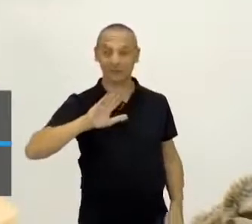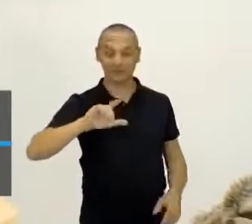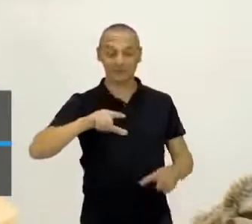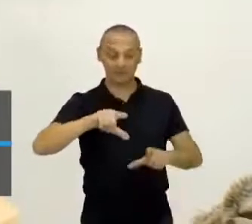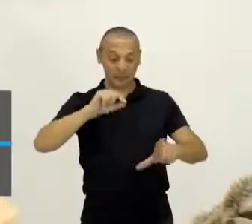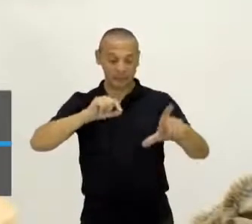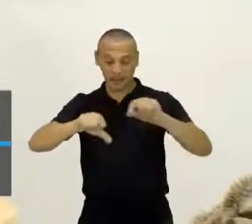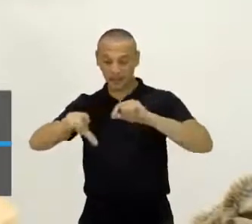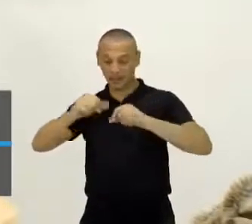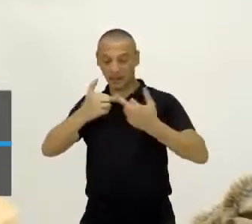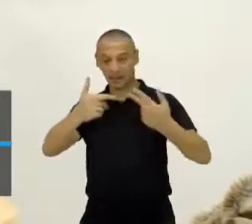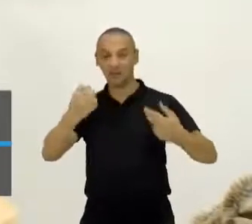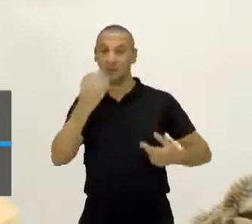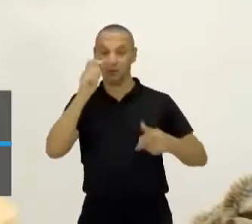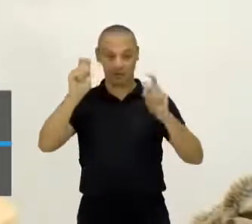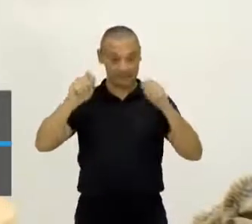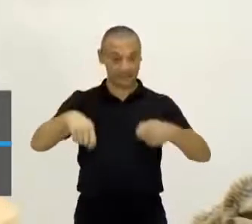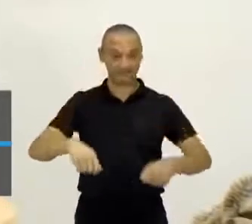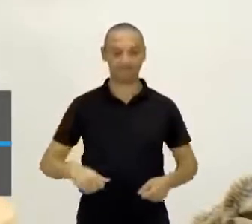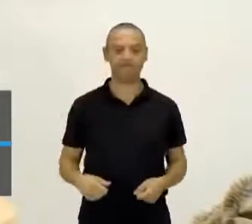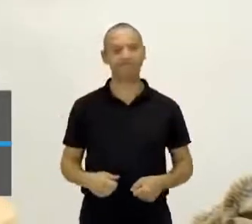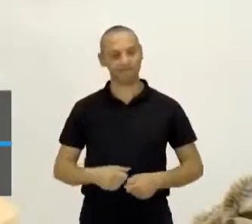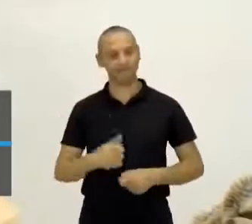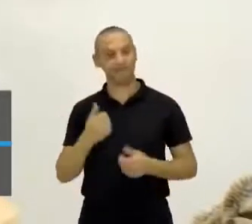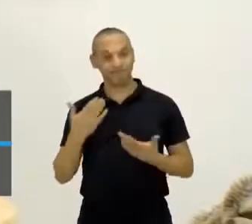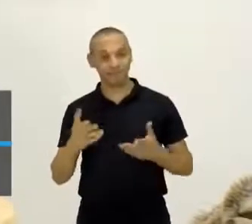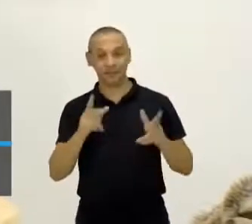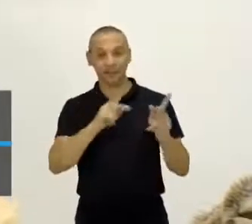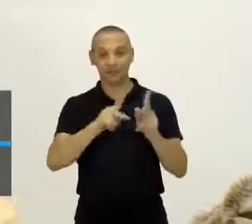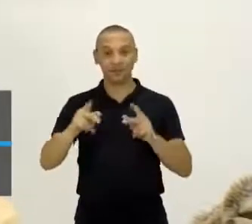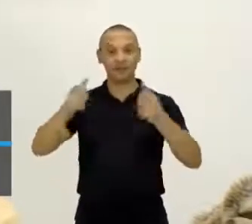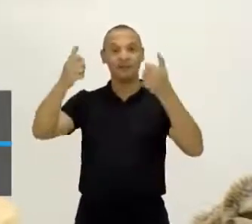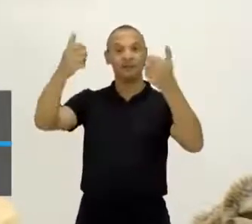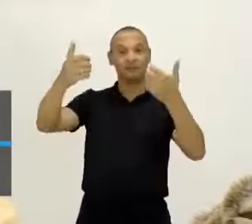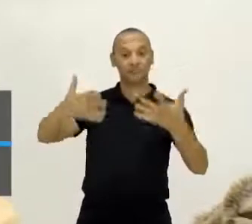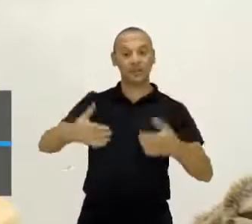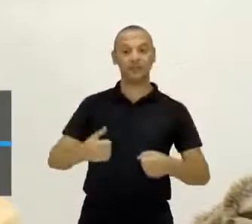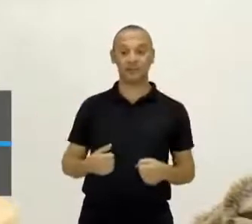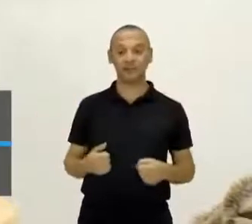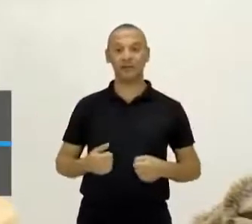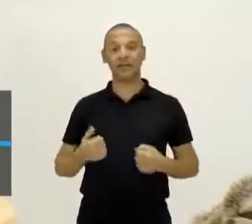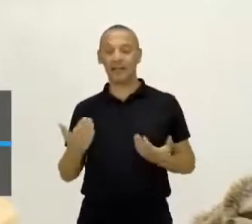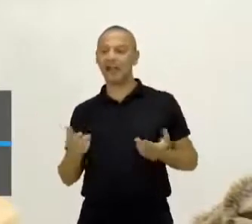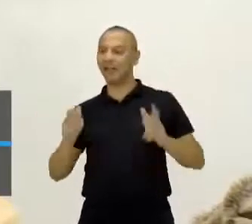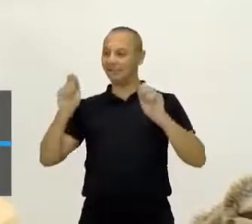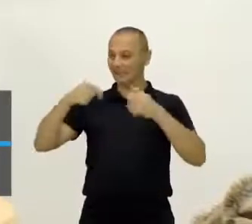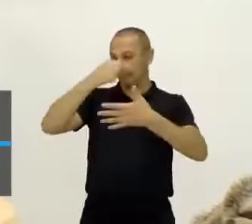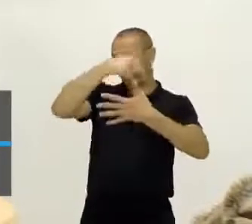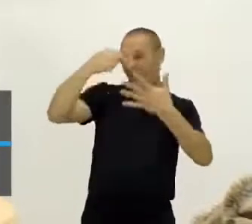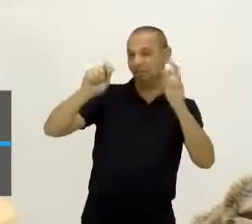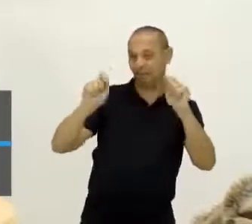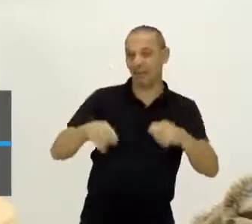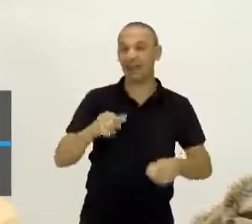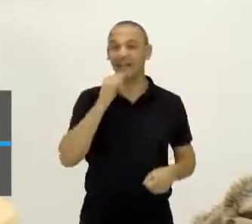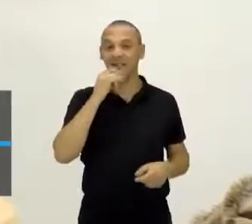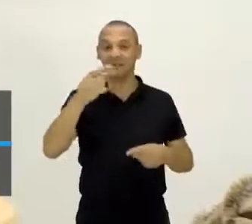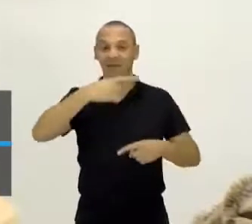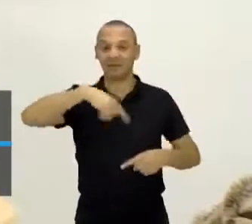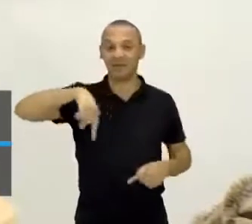né? Acho que depende da gente também, né? Então, o que a Pro falou, você tem outras coisas para fazer, porque a